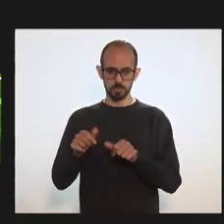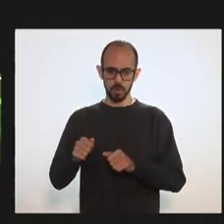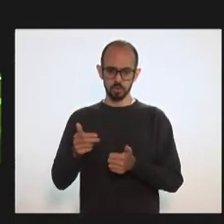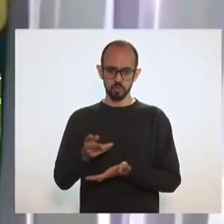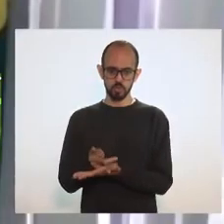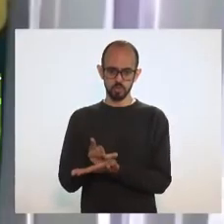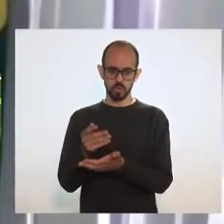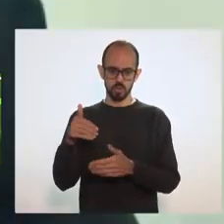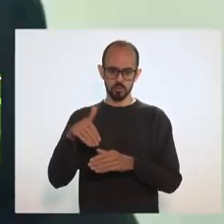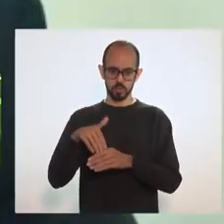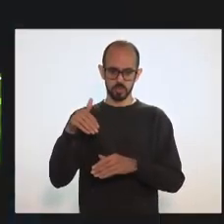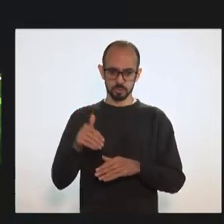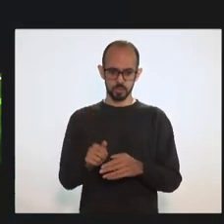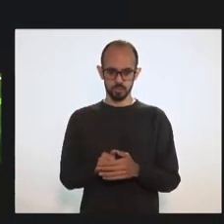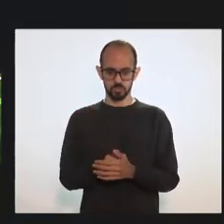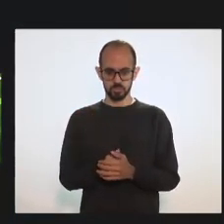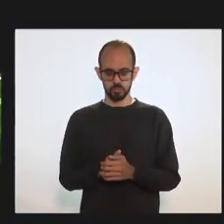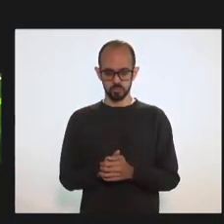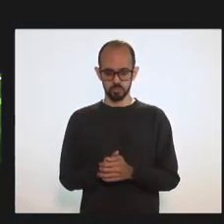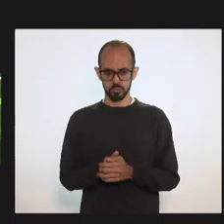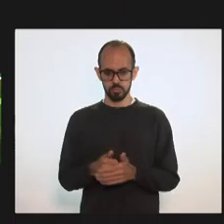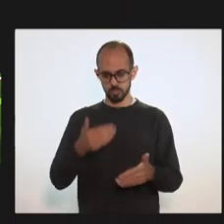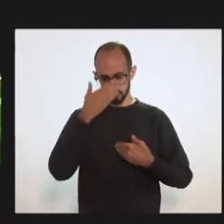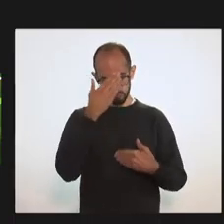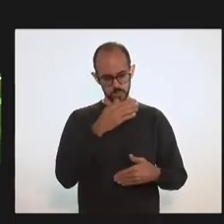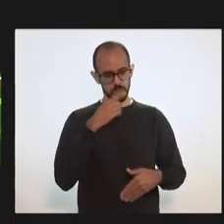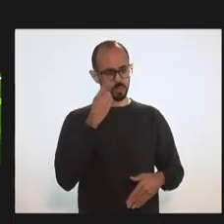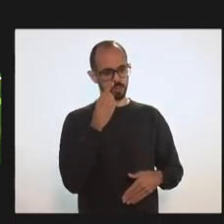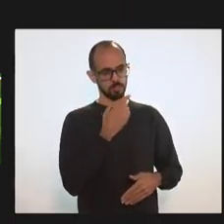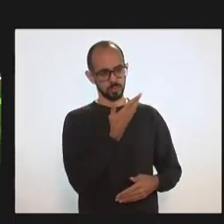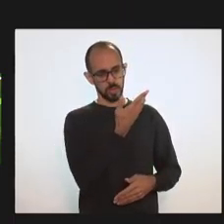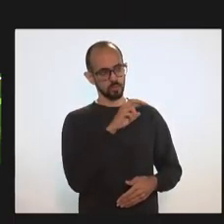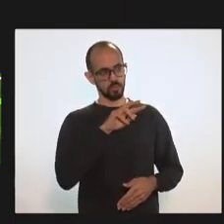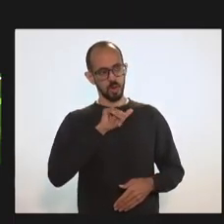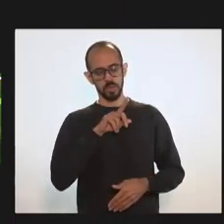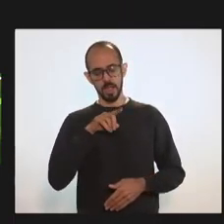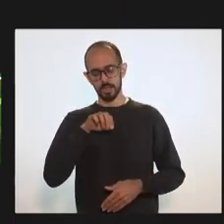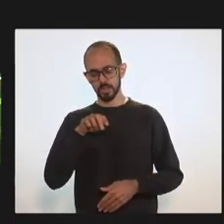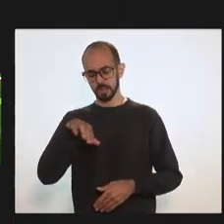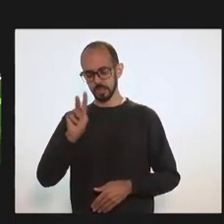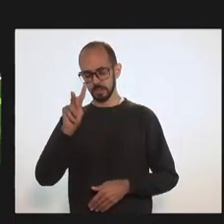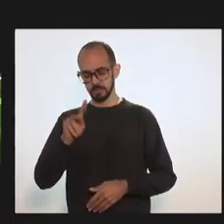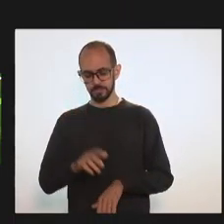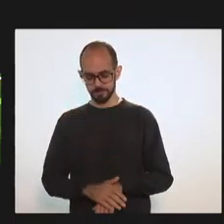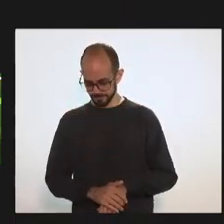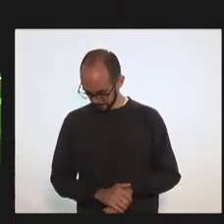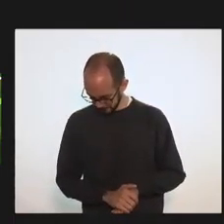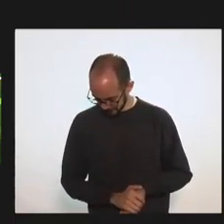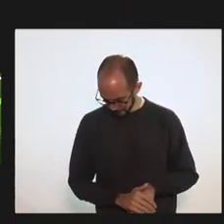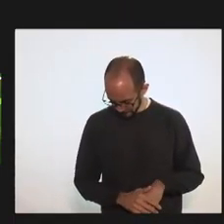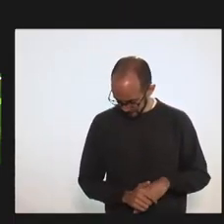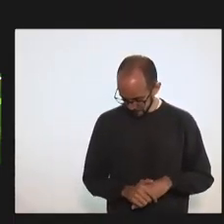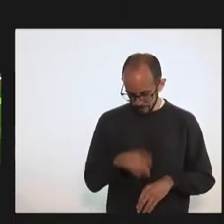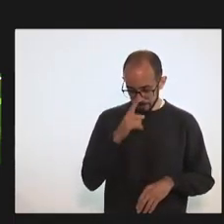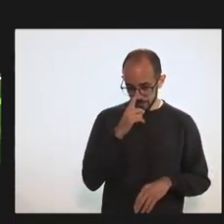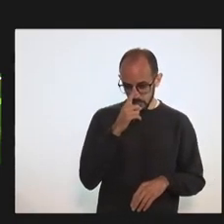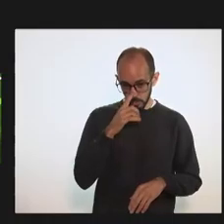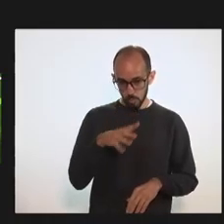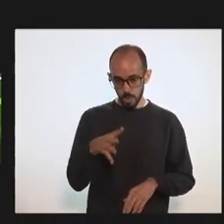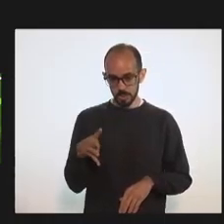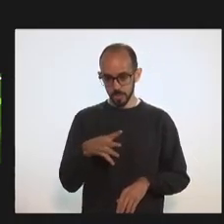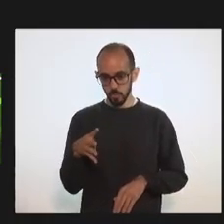nesse momento, peço licença à Vossa Excelência, e é até bom também que as outras suplentes, Célia, Jordão, Mônica Francisco, podem participar das